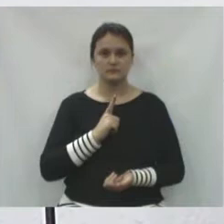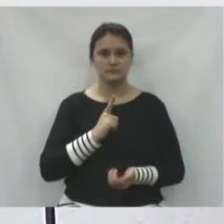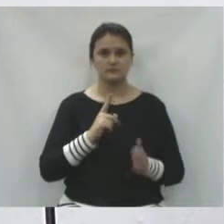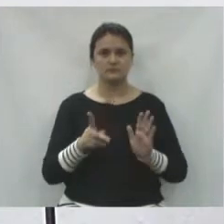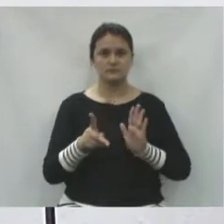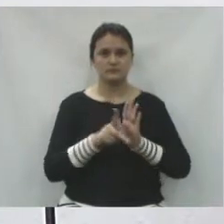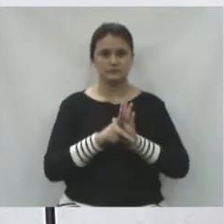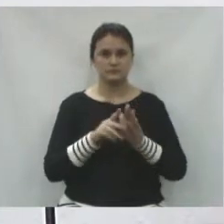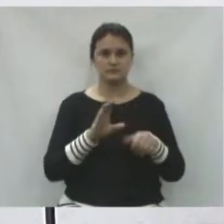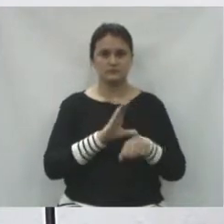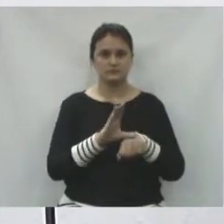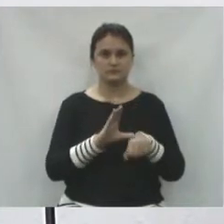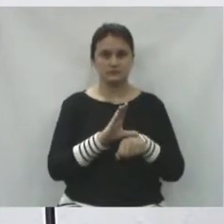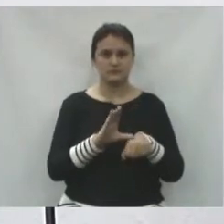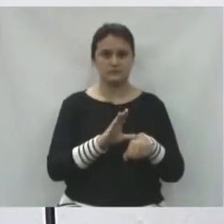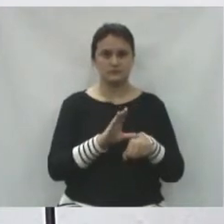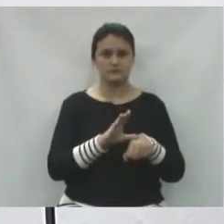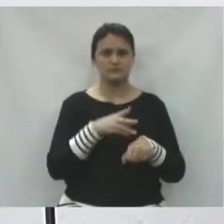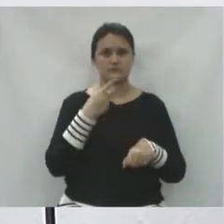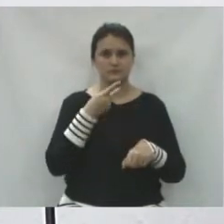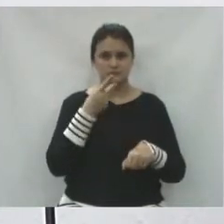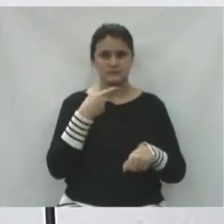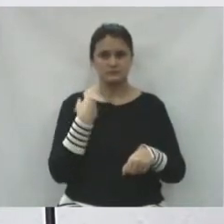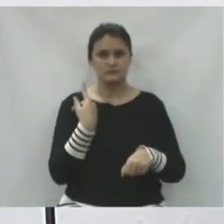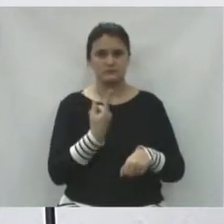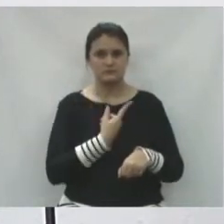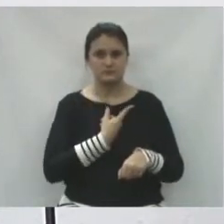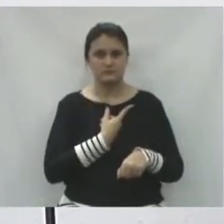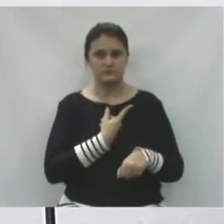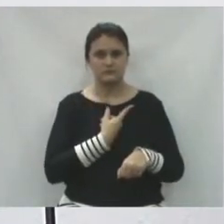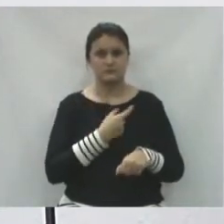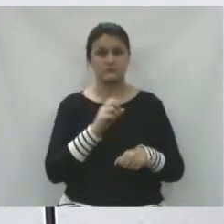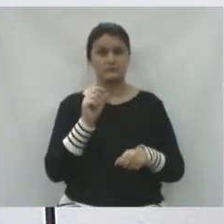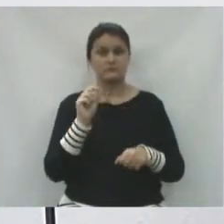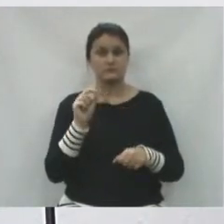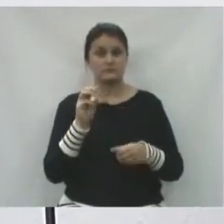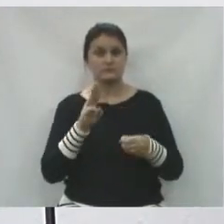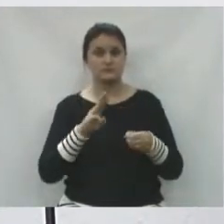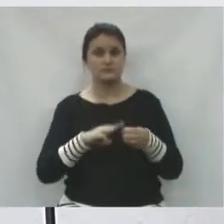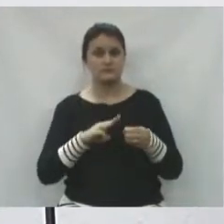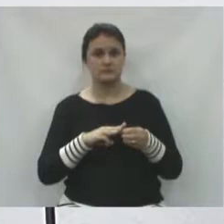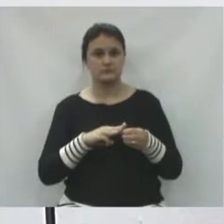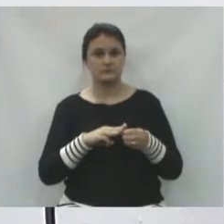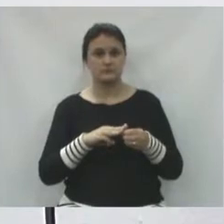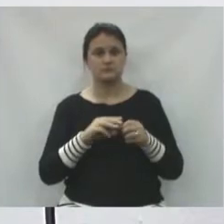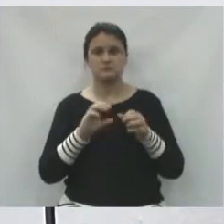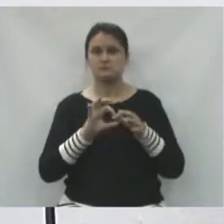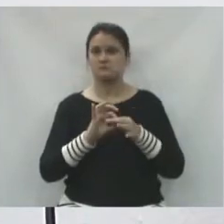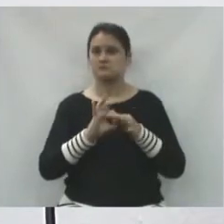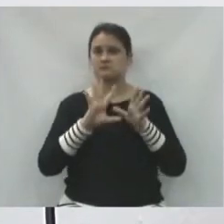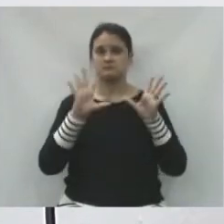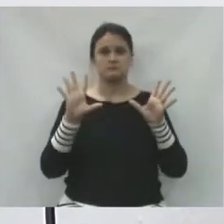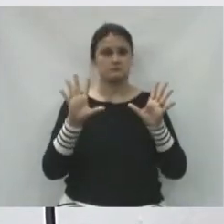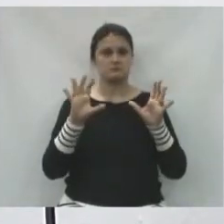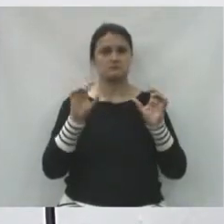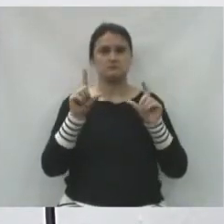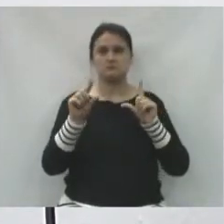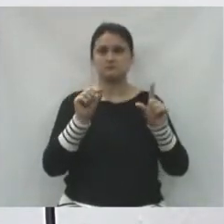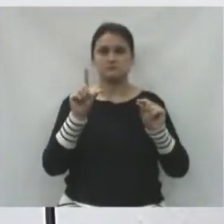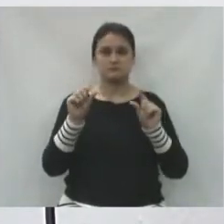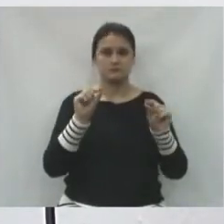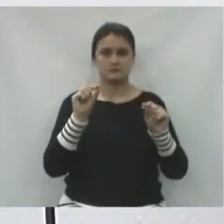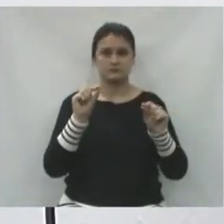Existe a própria Constituição dizendo para nós que os municípios são autônomos nas